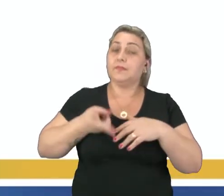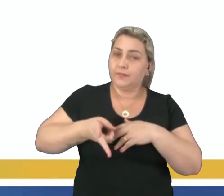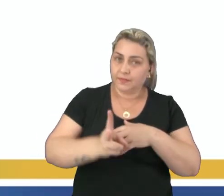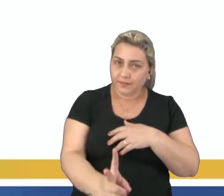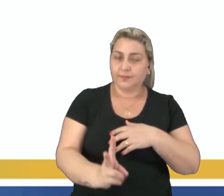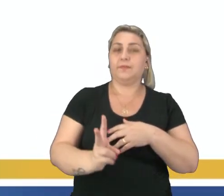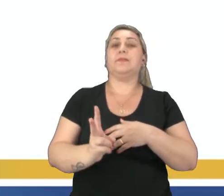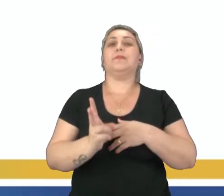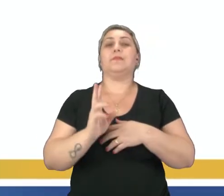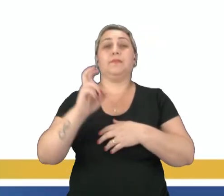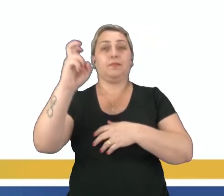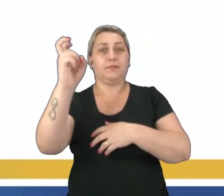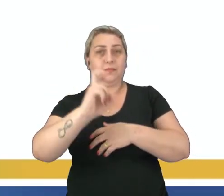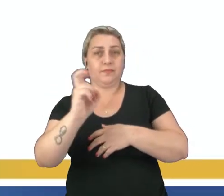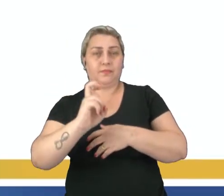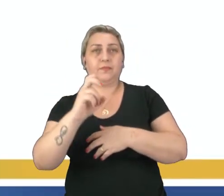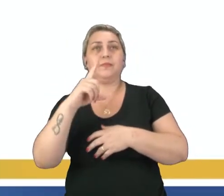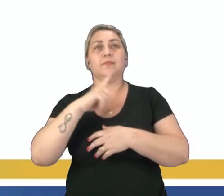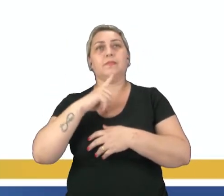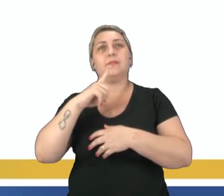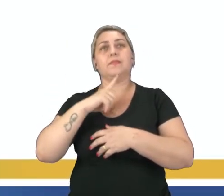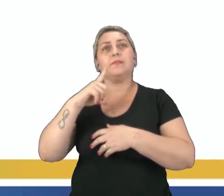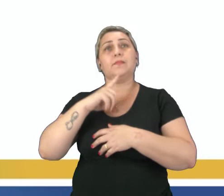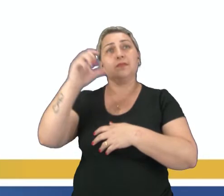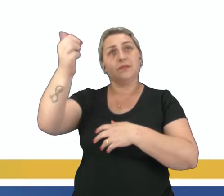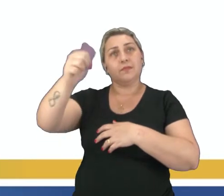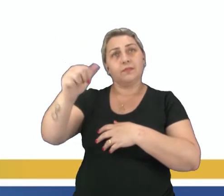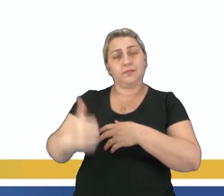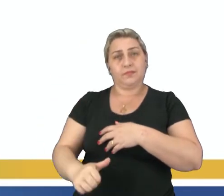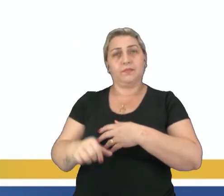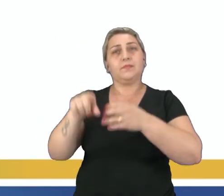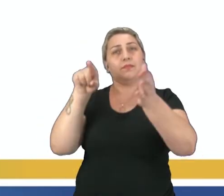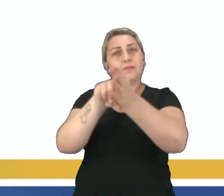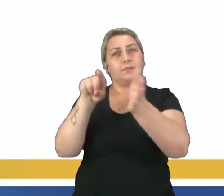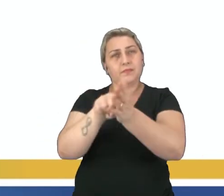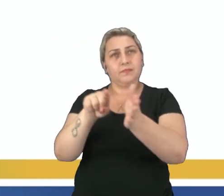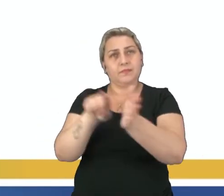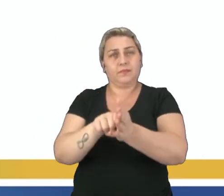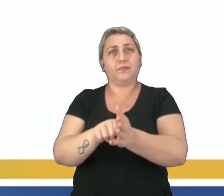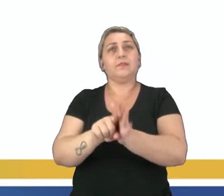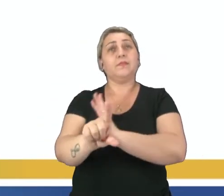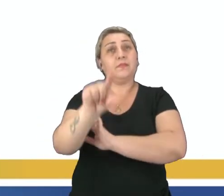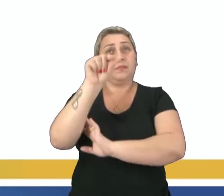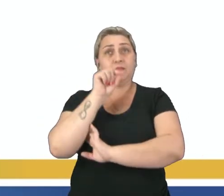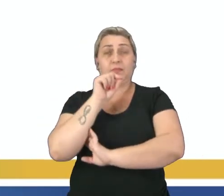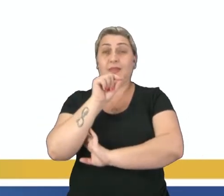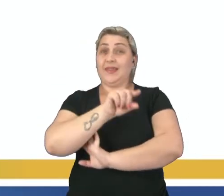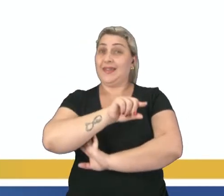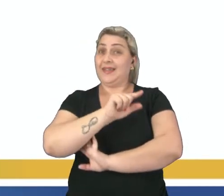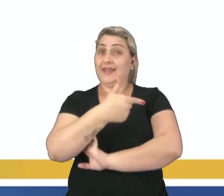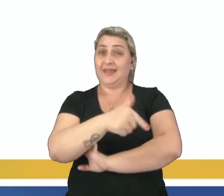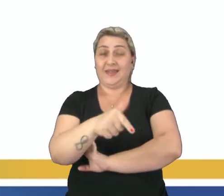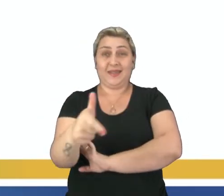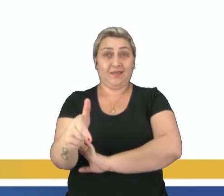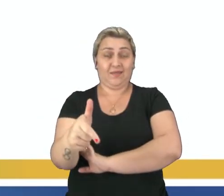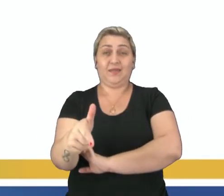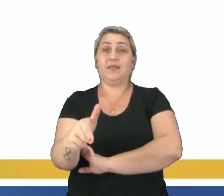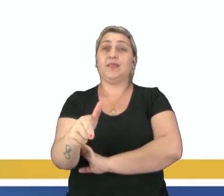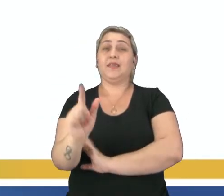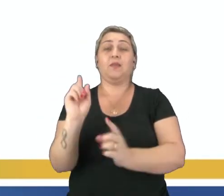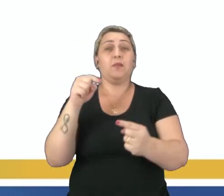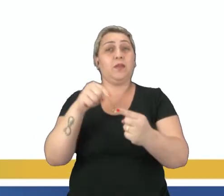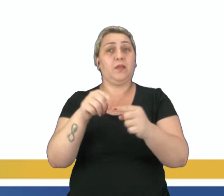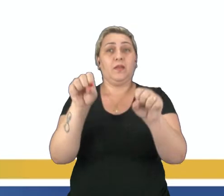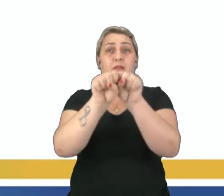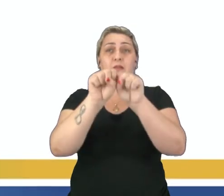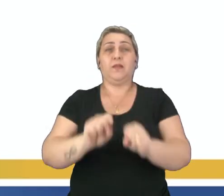nosso sistema nervoso vai trabalhar mais? Será que é a letra A que fala o seguinte: salivar ao sentir o aroma de uma comida gostosa? Na letra